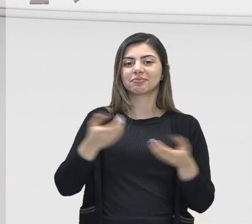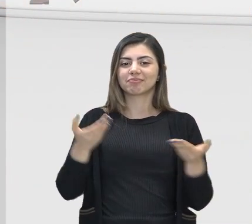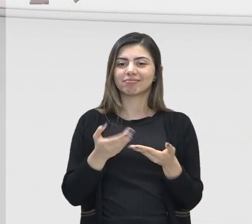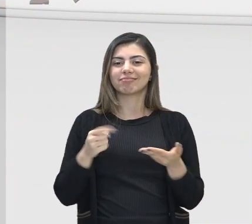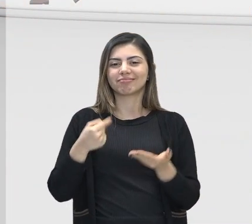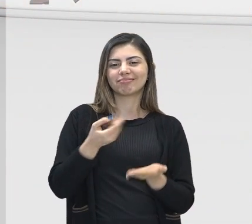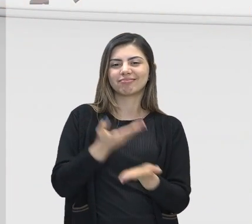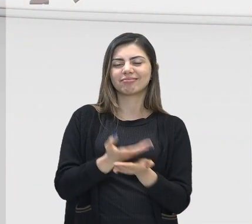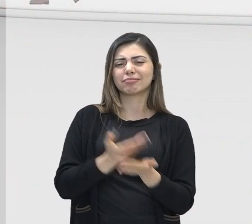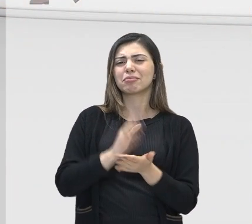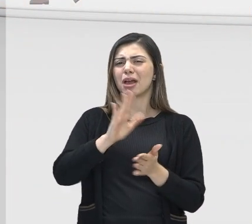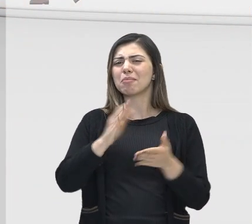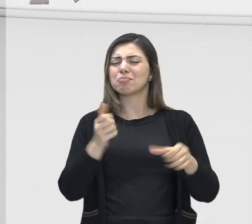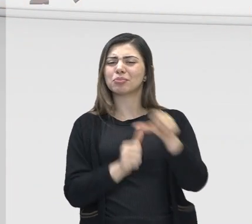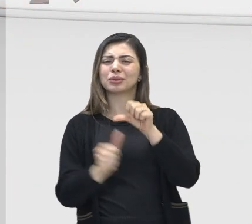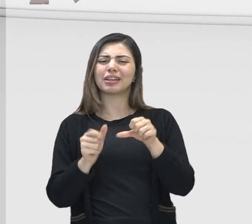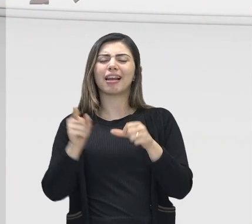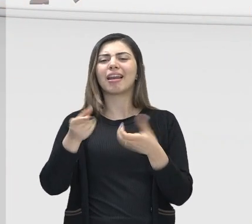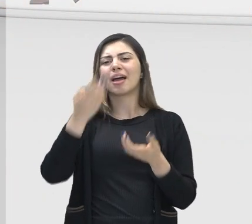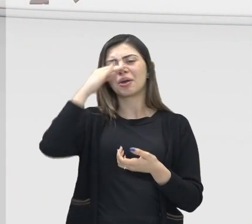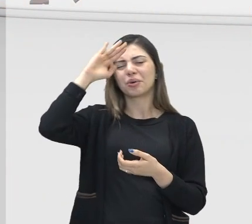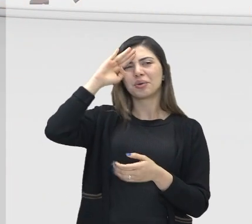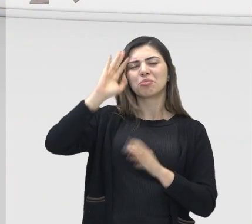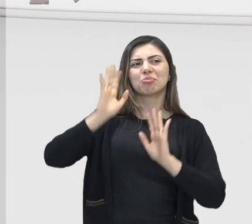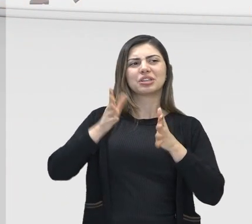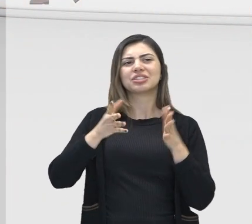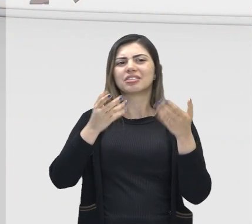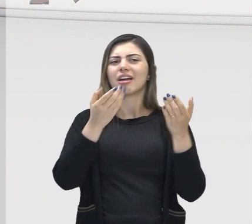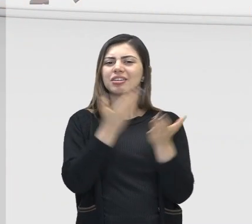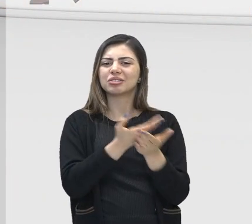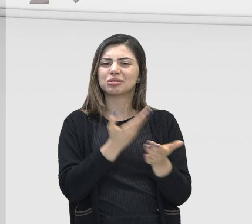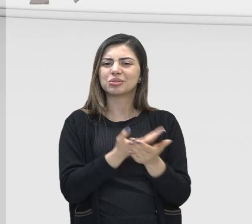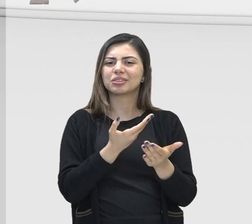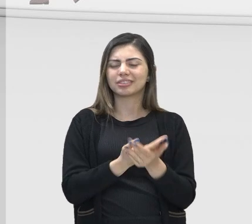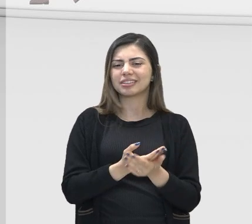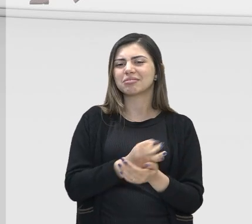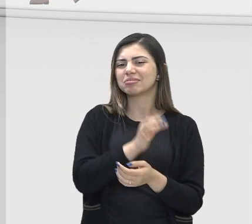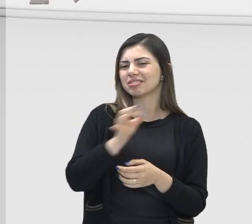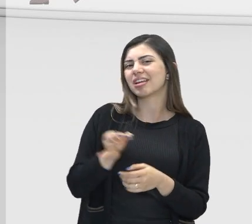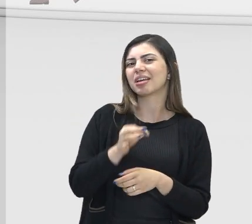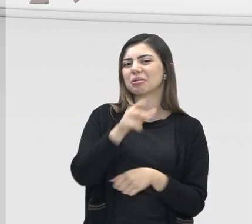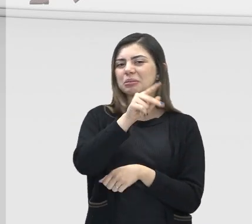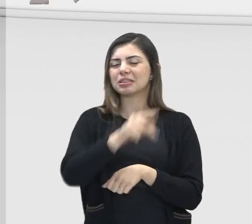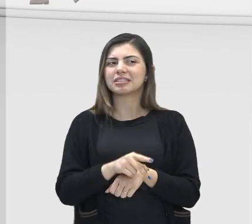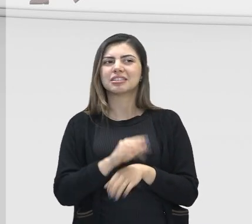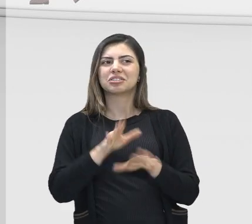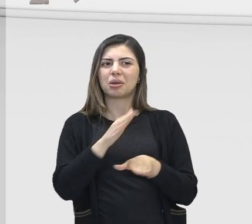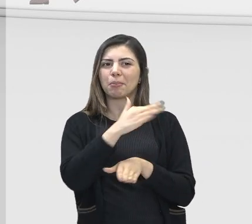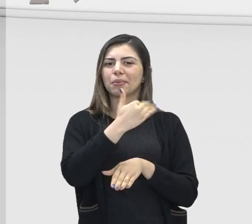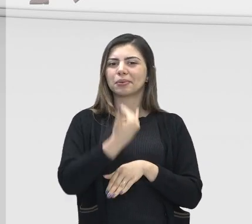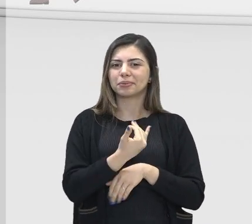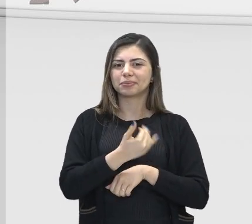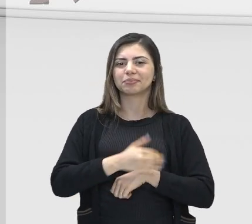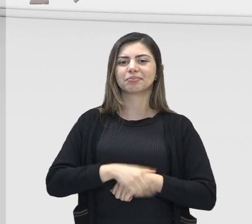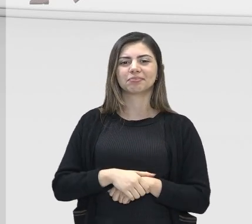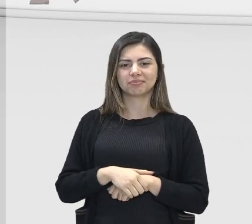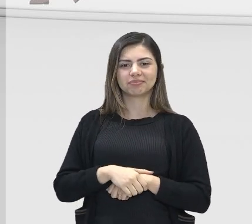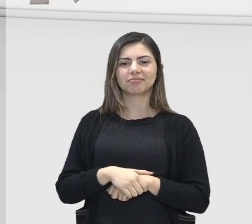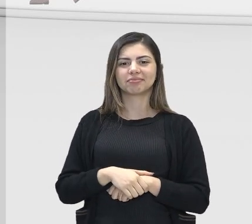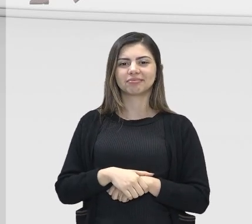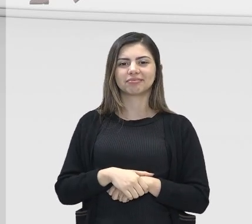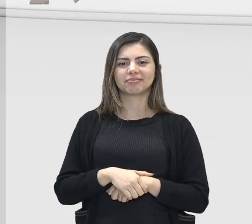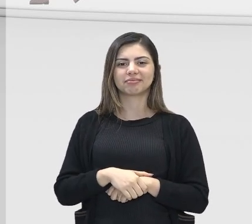aqui, vamos mudar, né? Chega de falar de Cuba, chega de falar do pessoal dos hermanos, Fidel Castro está muerto, é finito,